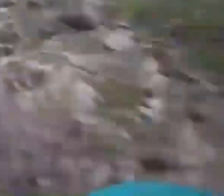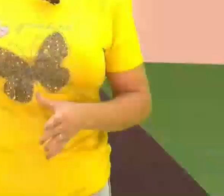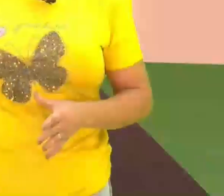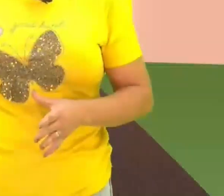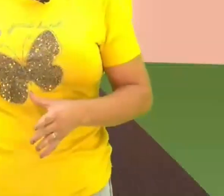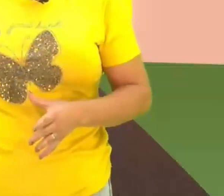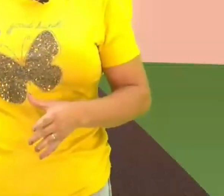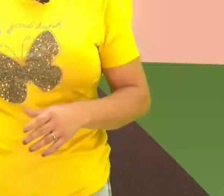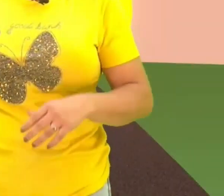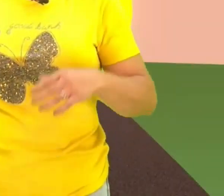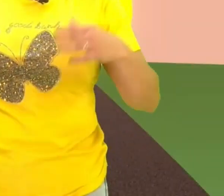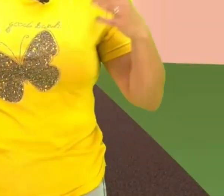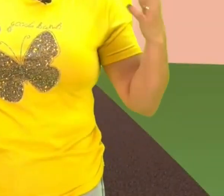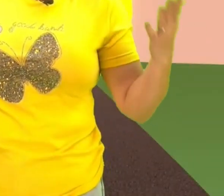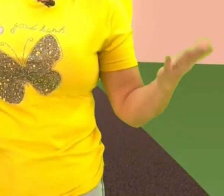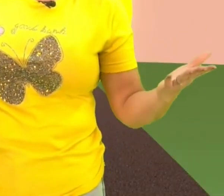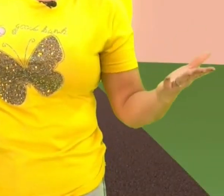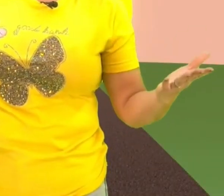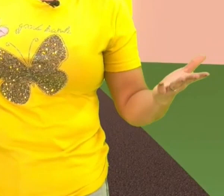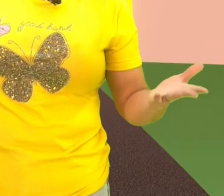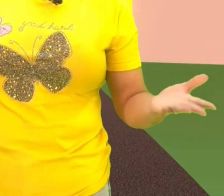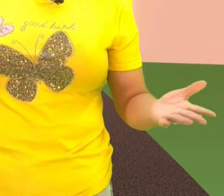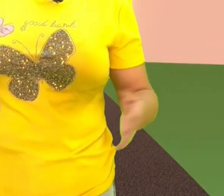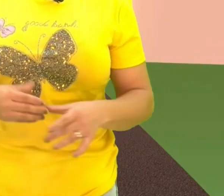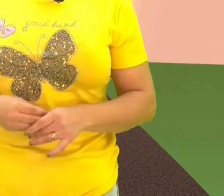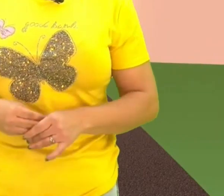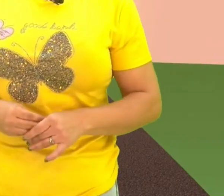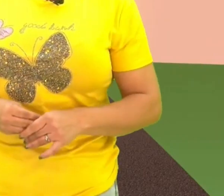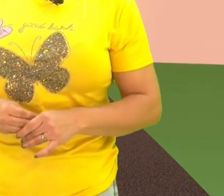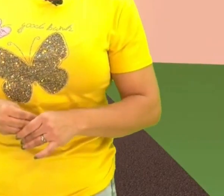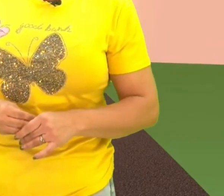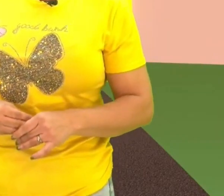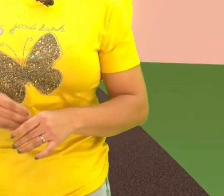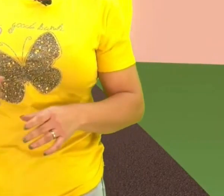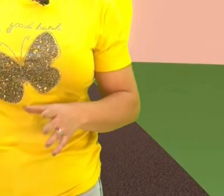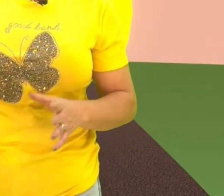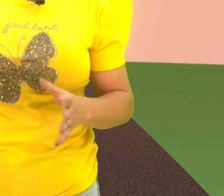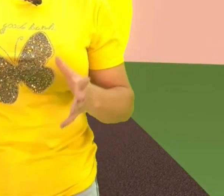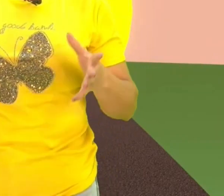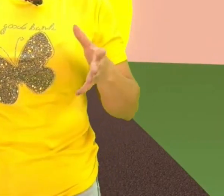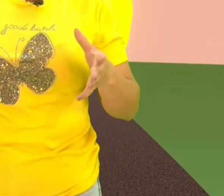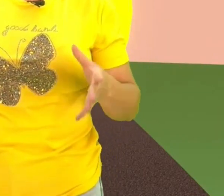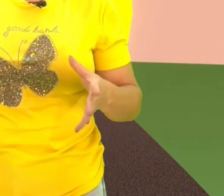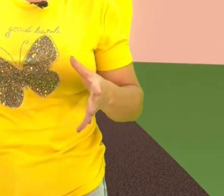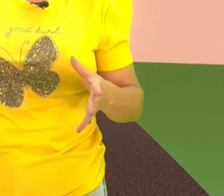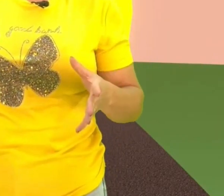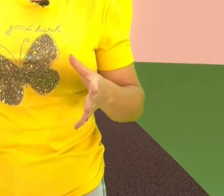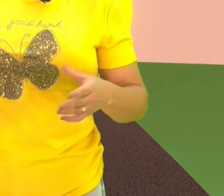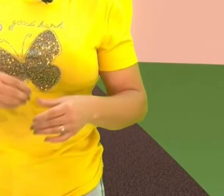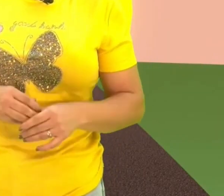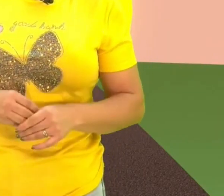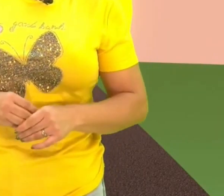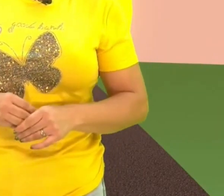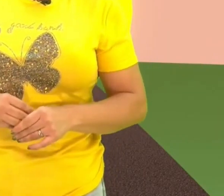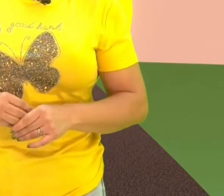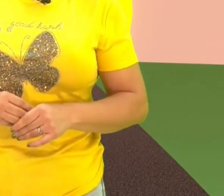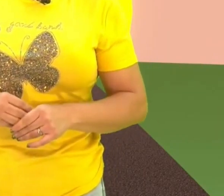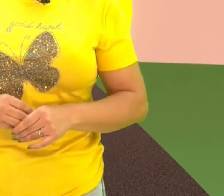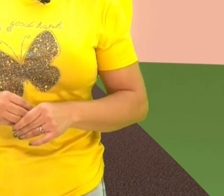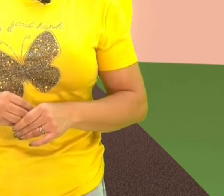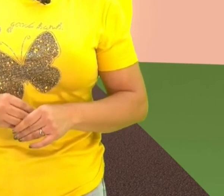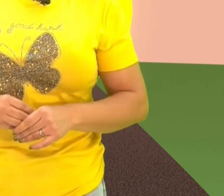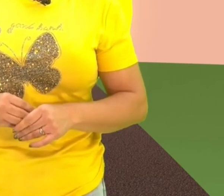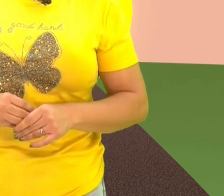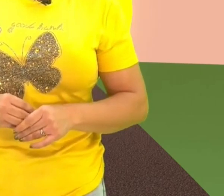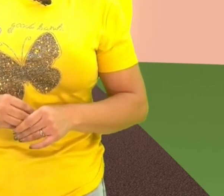-la constantemente com dos outros e evitar situações sociais e até fotos. O tratamento